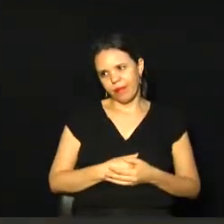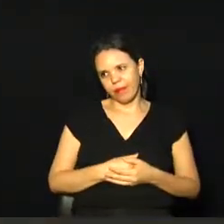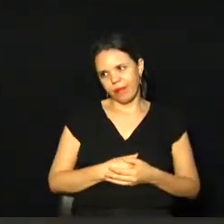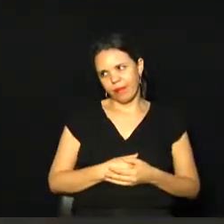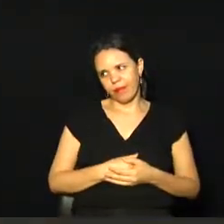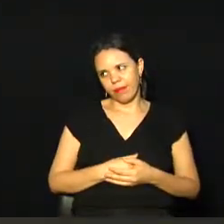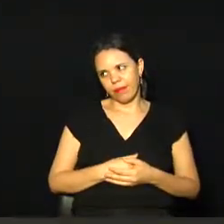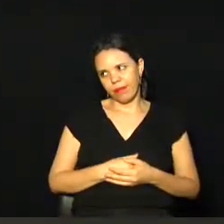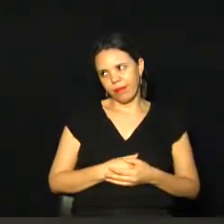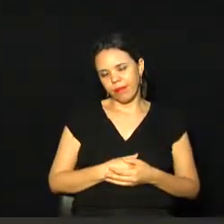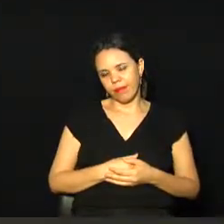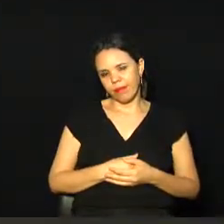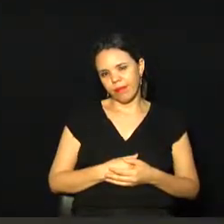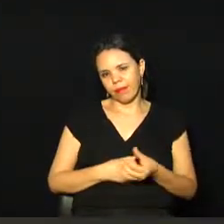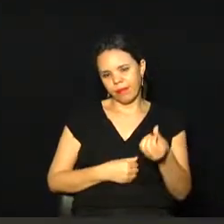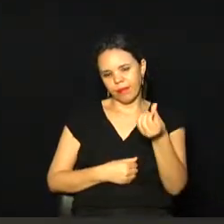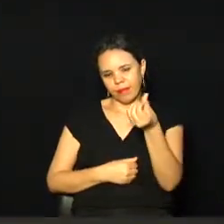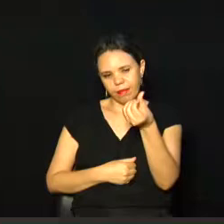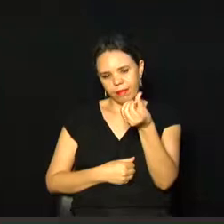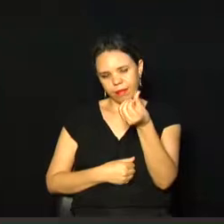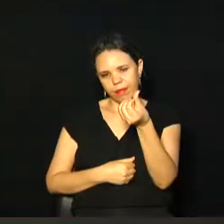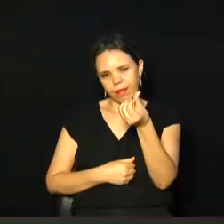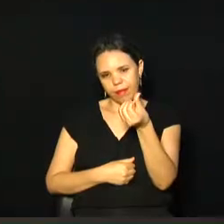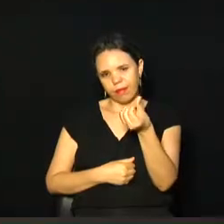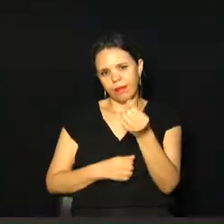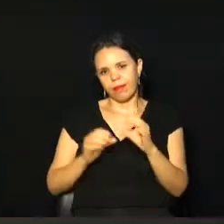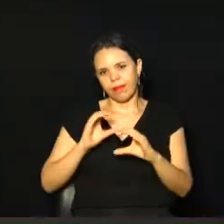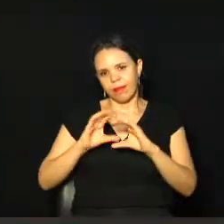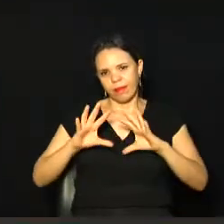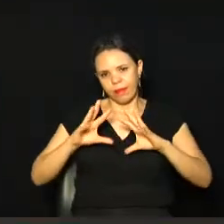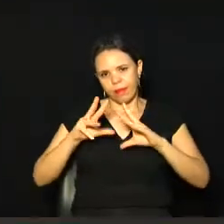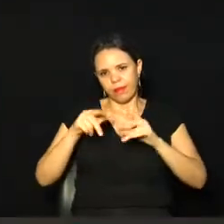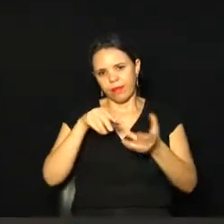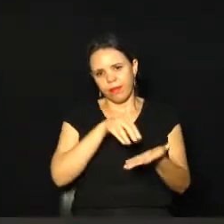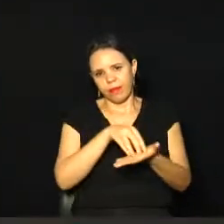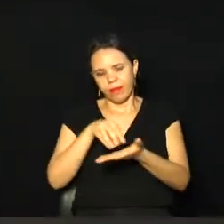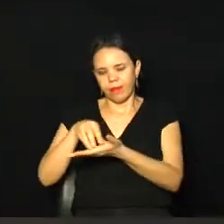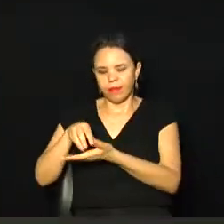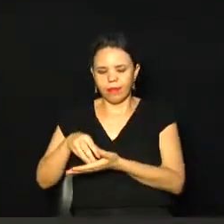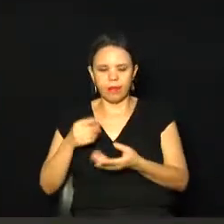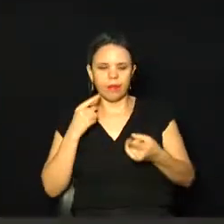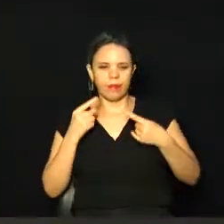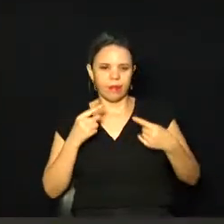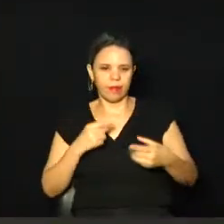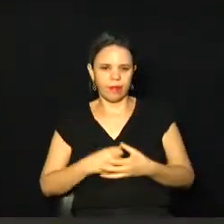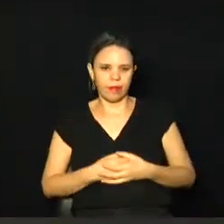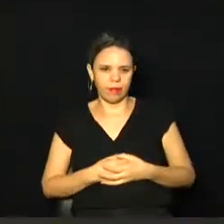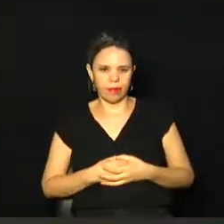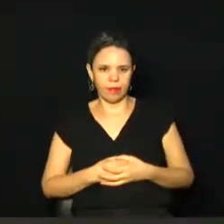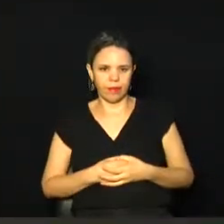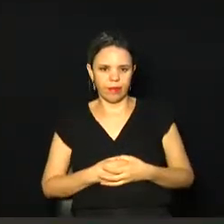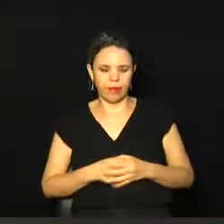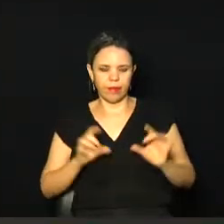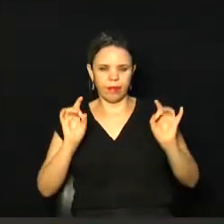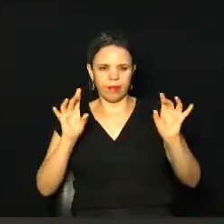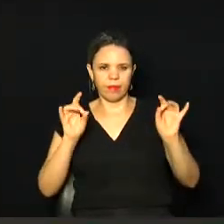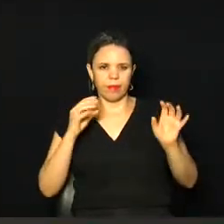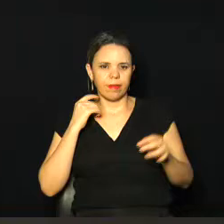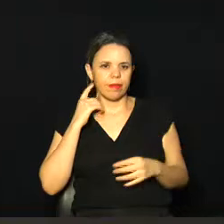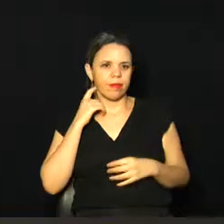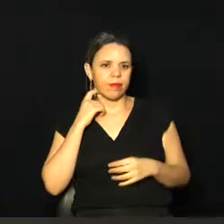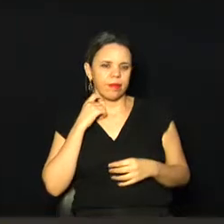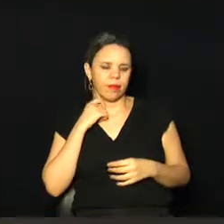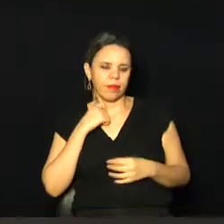coloco aqui um sexto ponto, a articulação de todos os setores nesse diálogo, e, em especial,